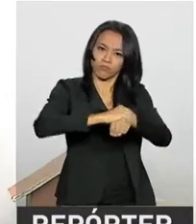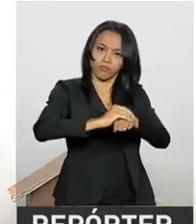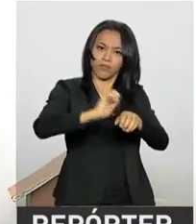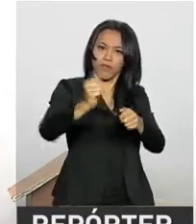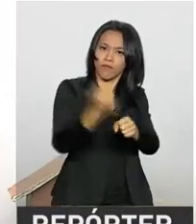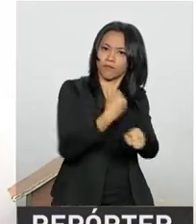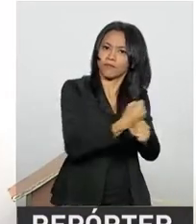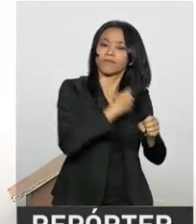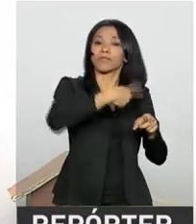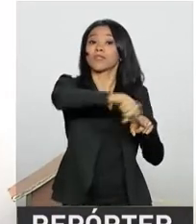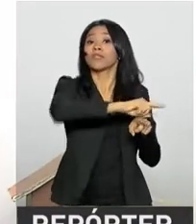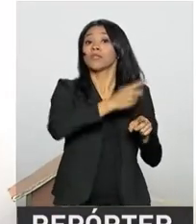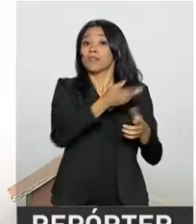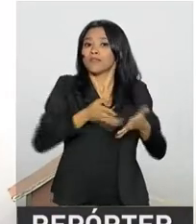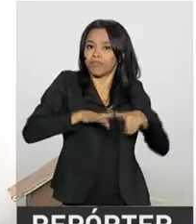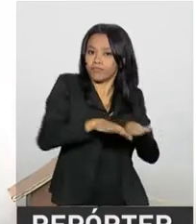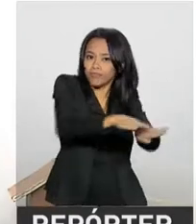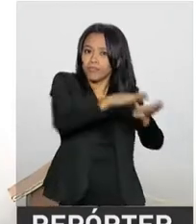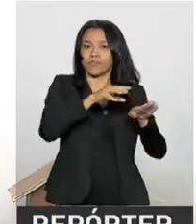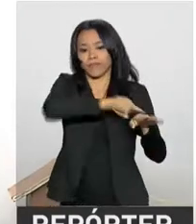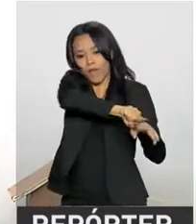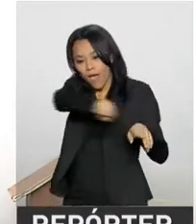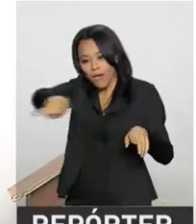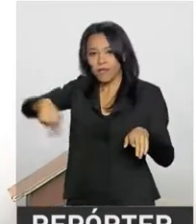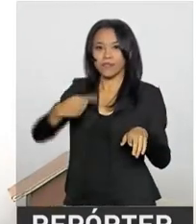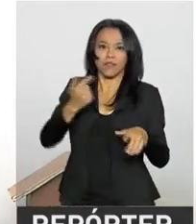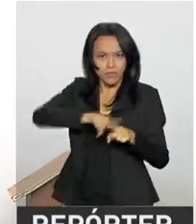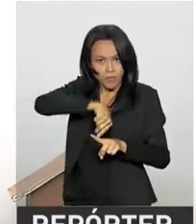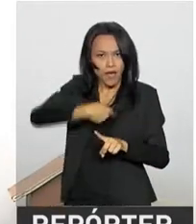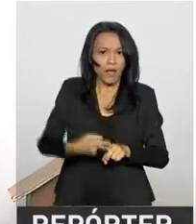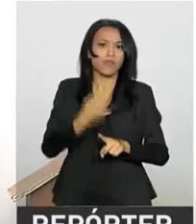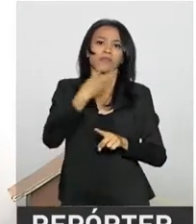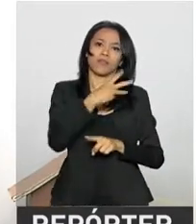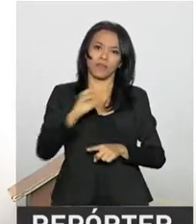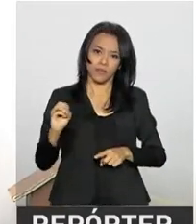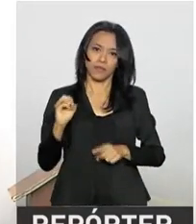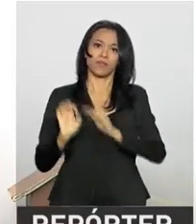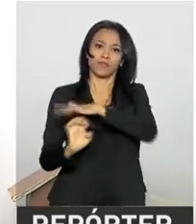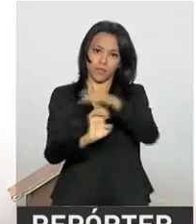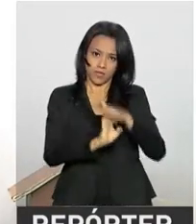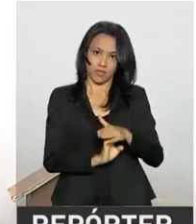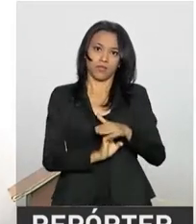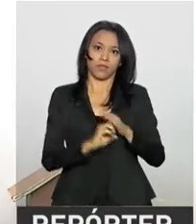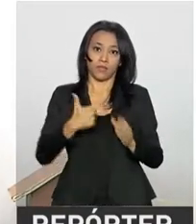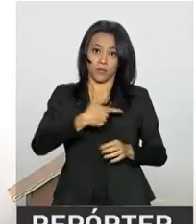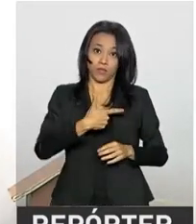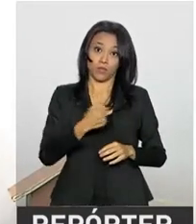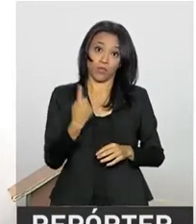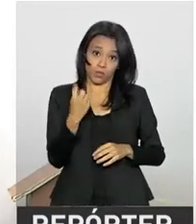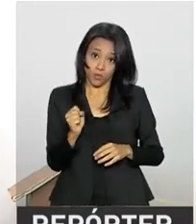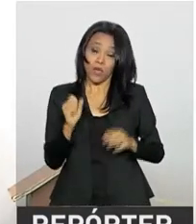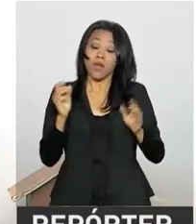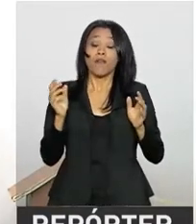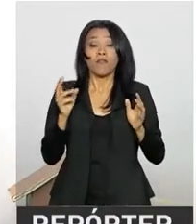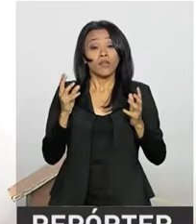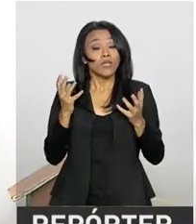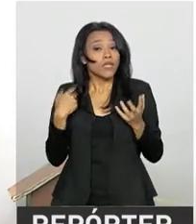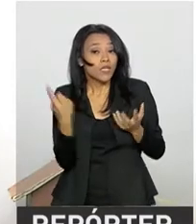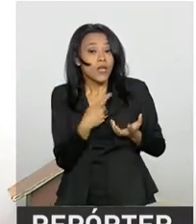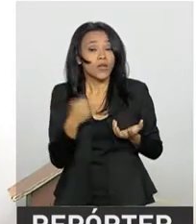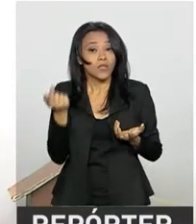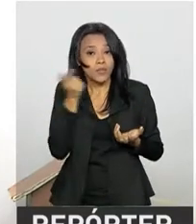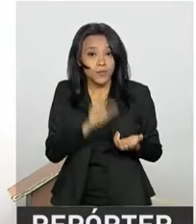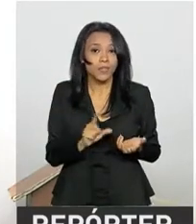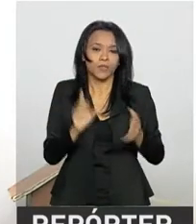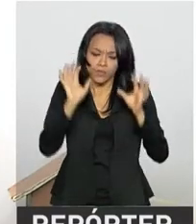metalmecânico em 2009 mais 300 empresas é a nossa meta é que essas empresas sejam atendidas nós possamos de